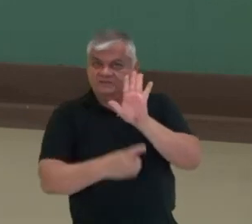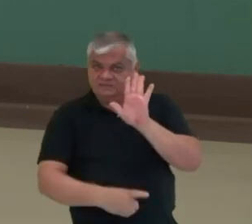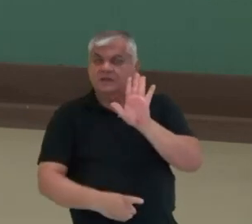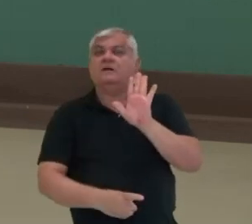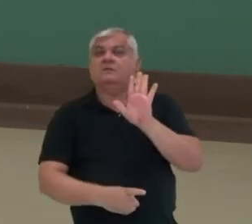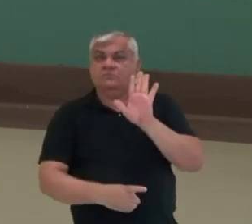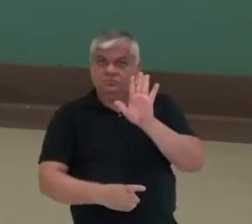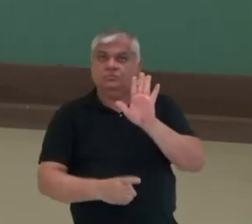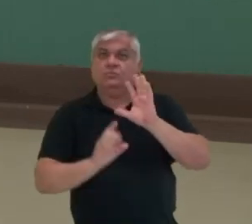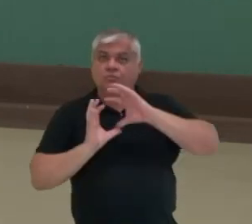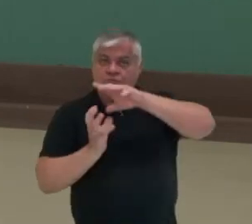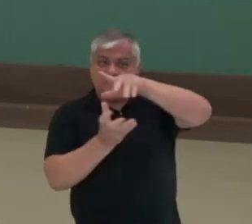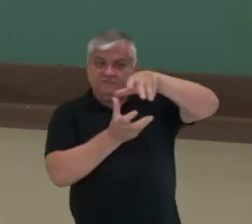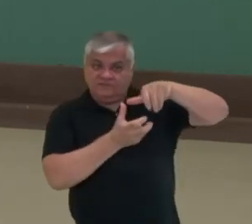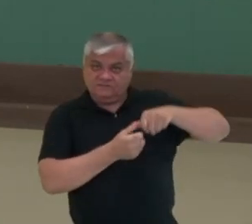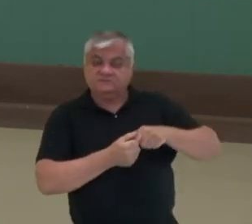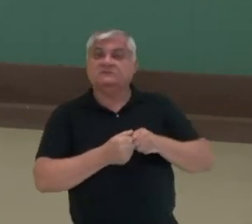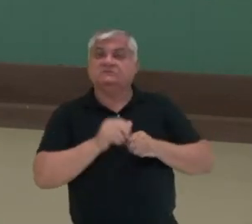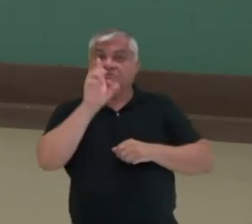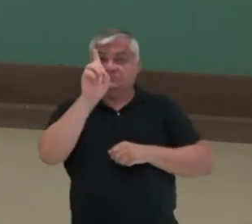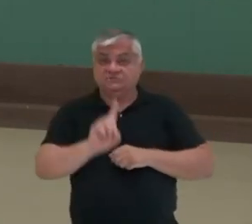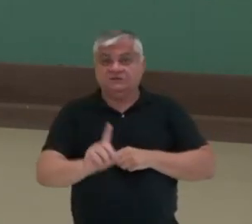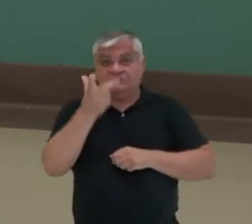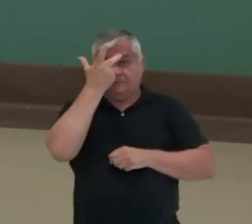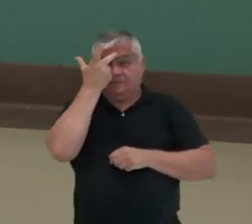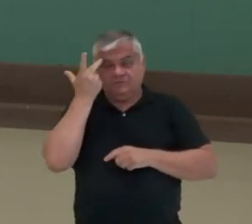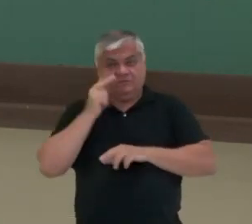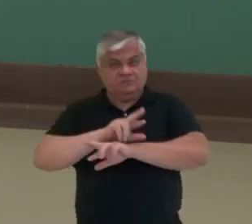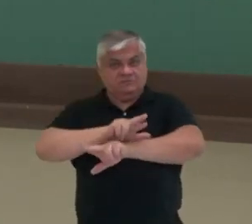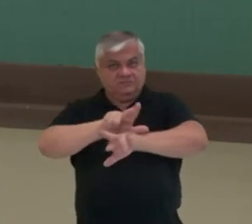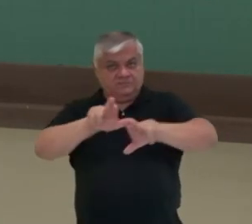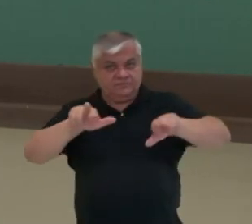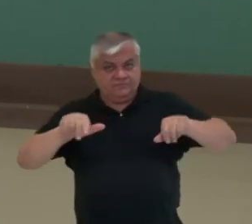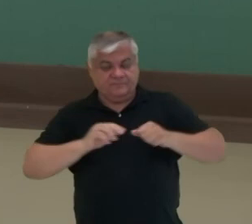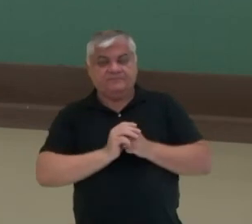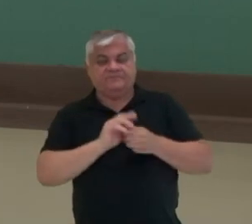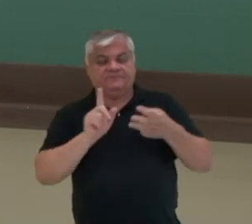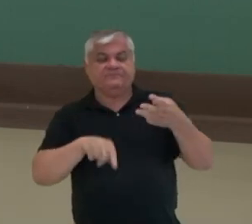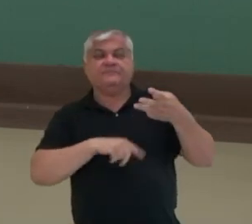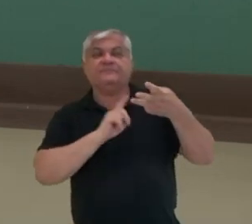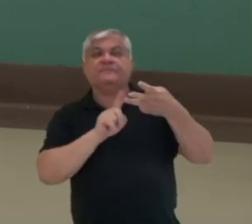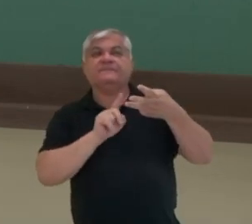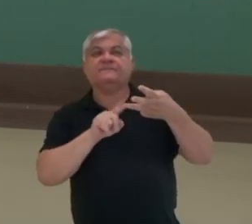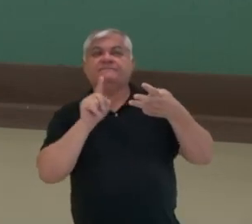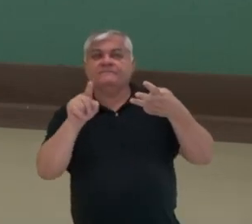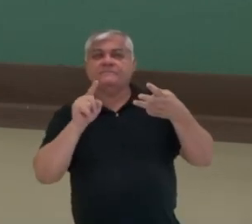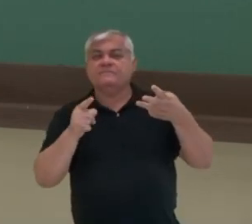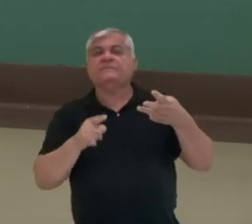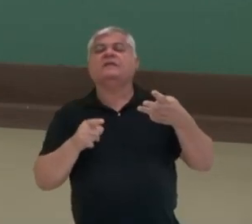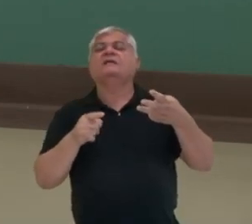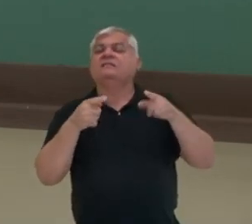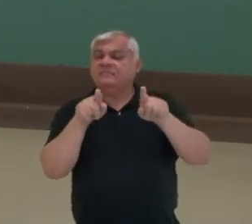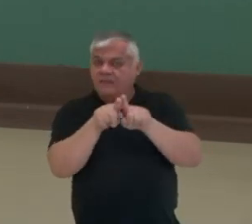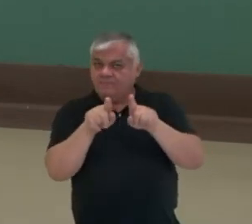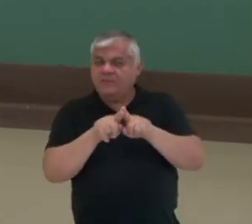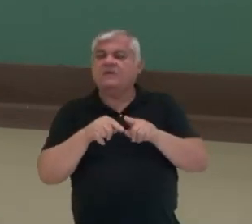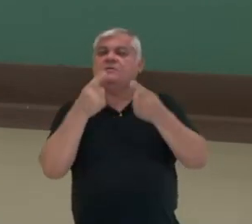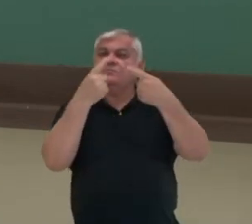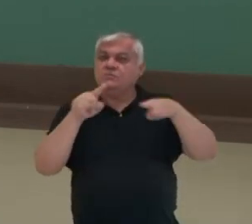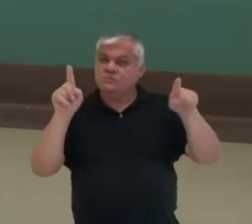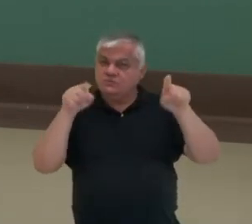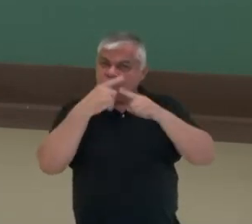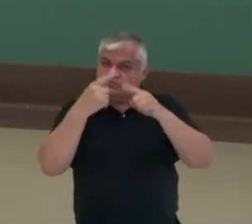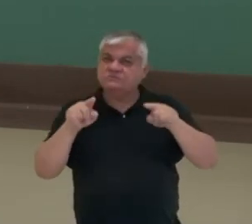Declaração Universal sobre a Diversidade Cultural. O terceiro, Ninguém é Igual a Ninguém, de Engenheiros do